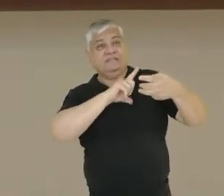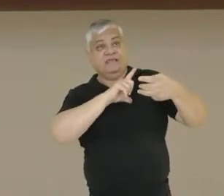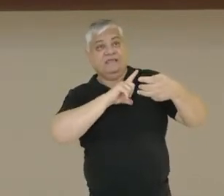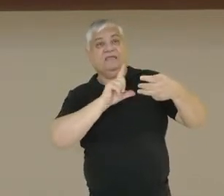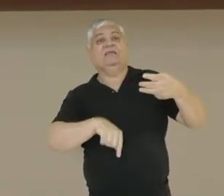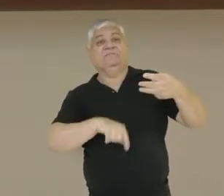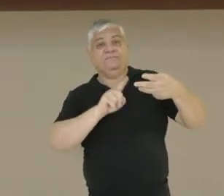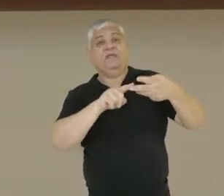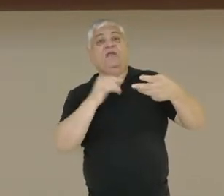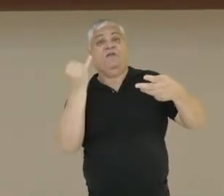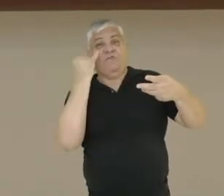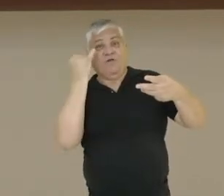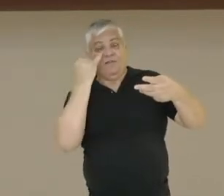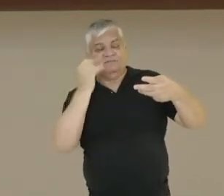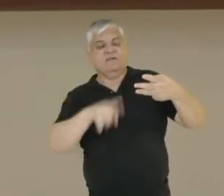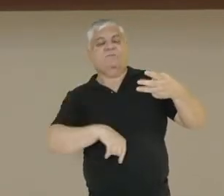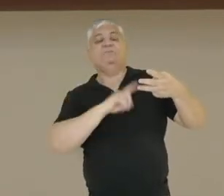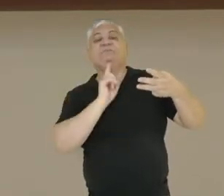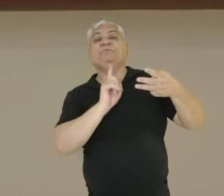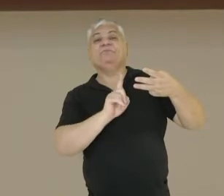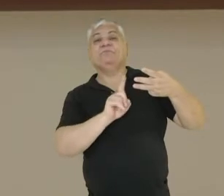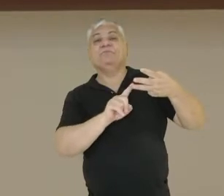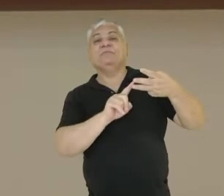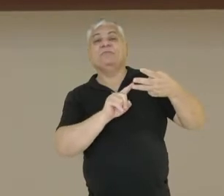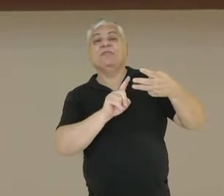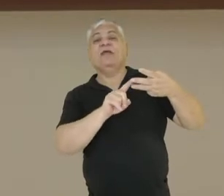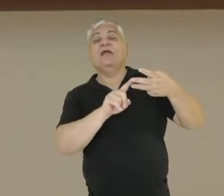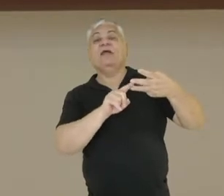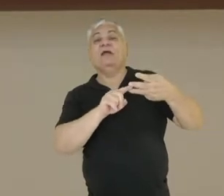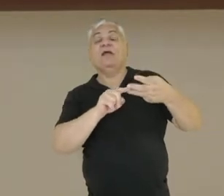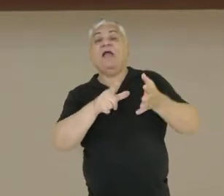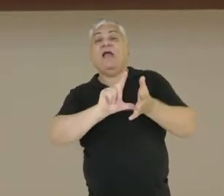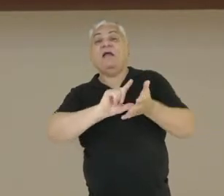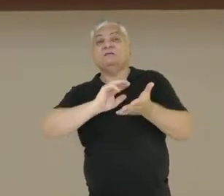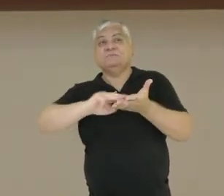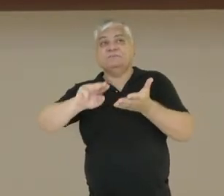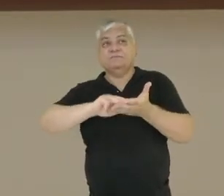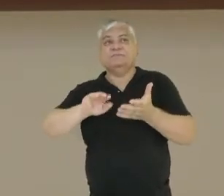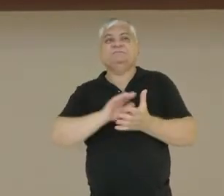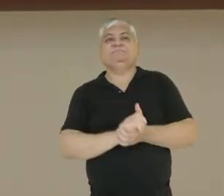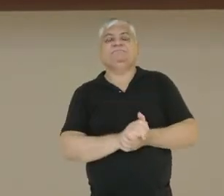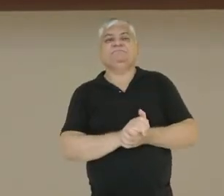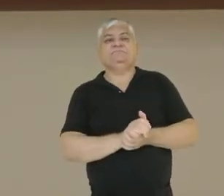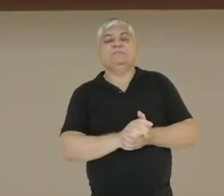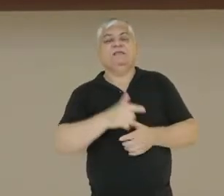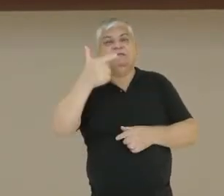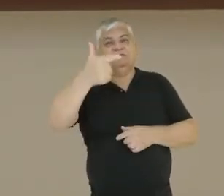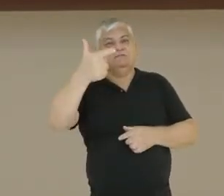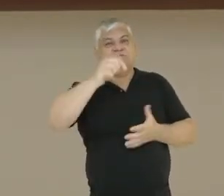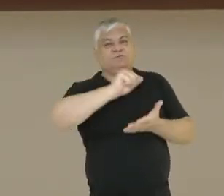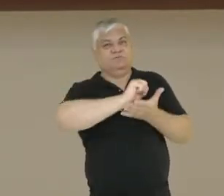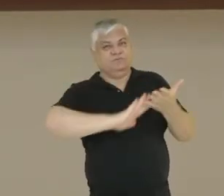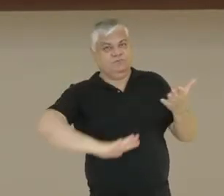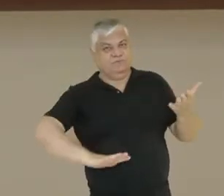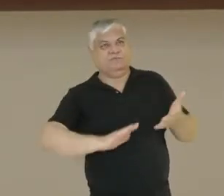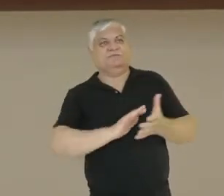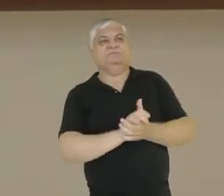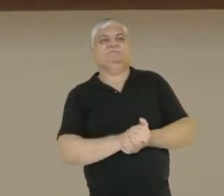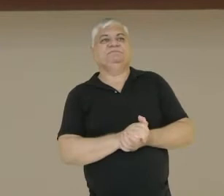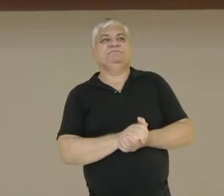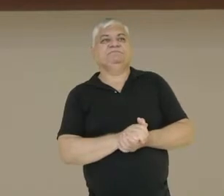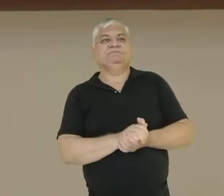uma informação, oração subordinada. Antes de compartilhá-la, também é uma oração subordinada. Atividade de número